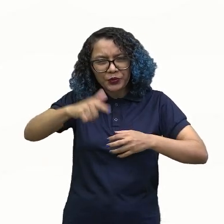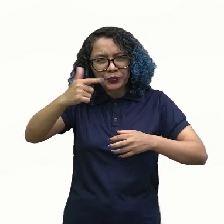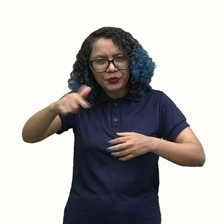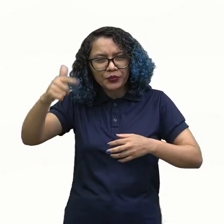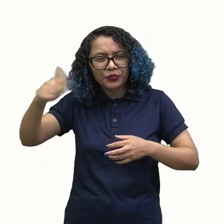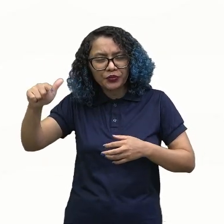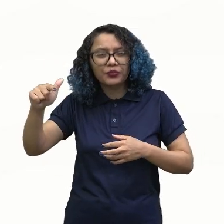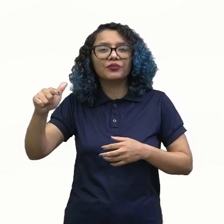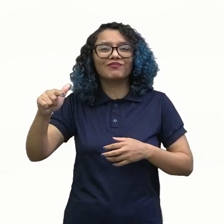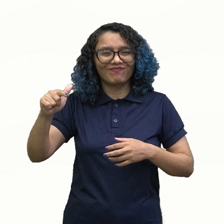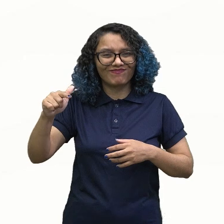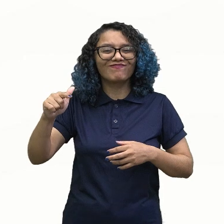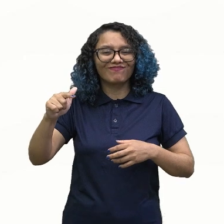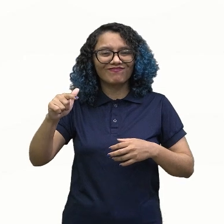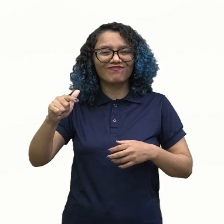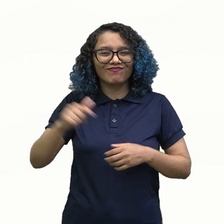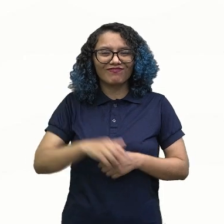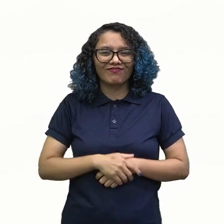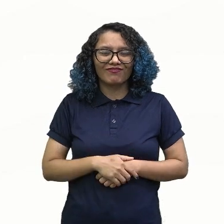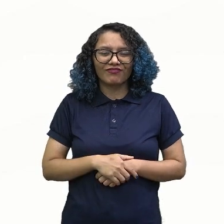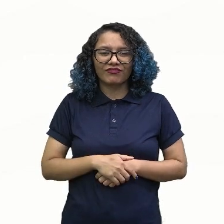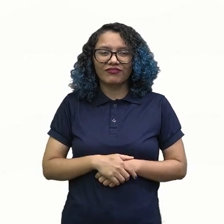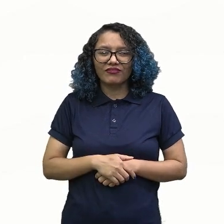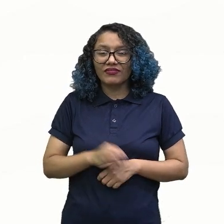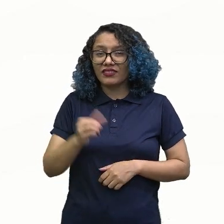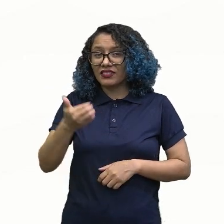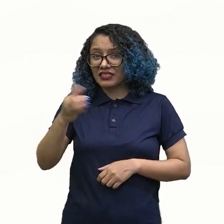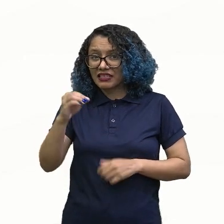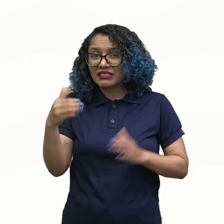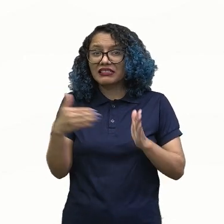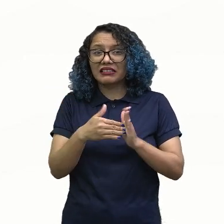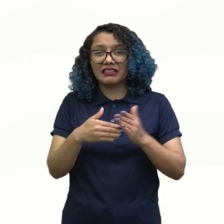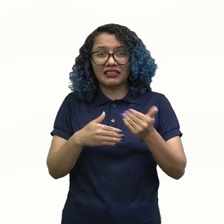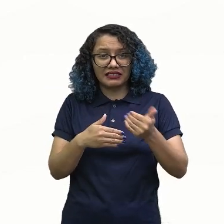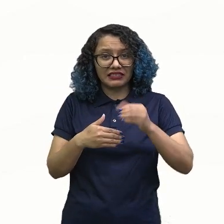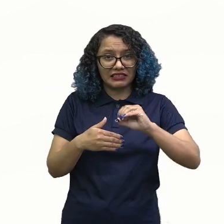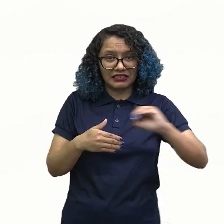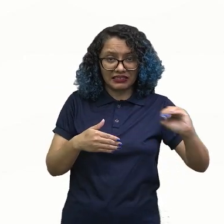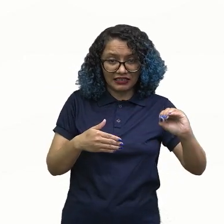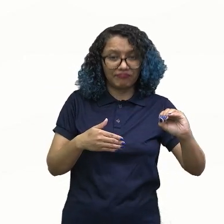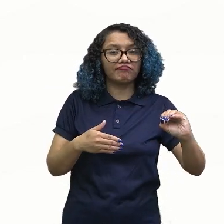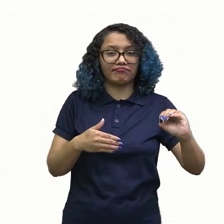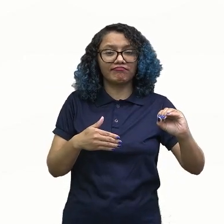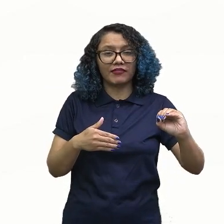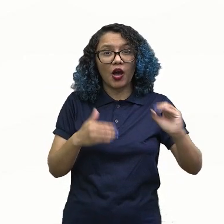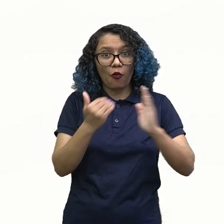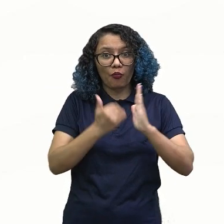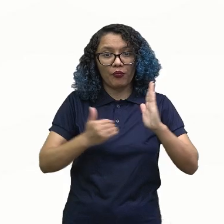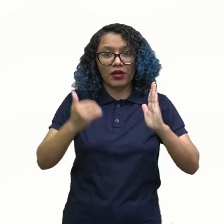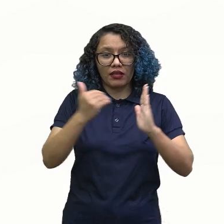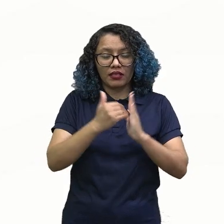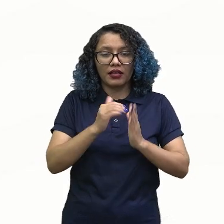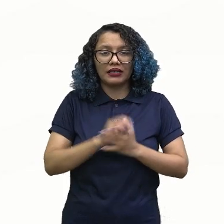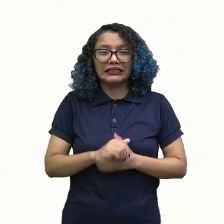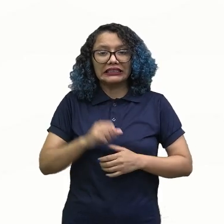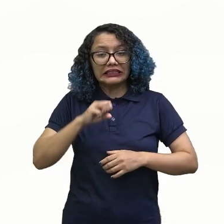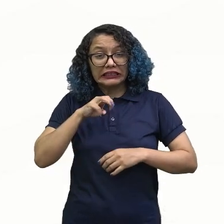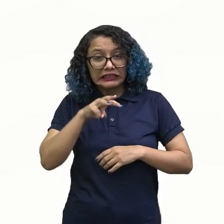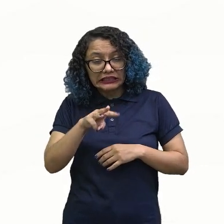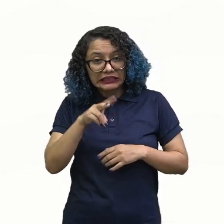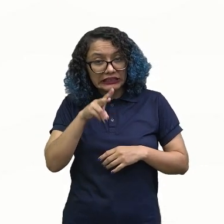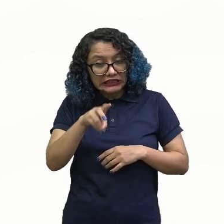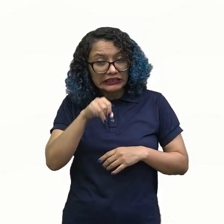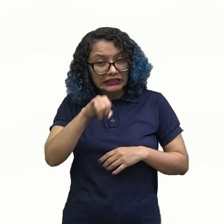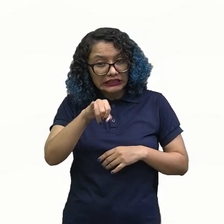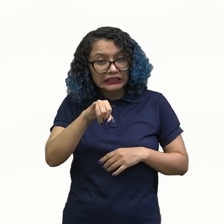esqueçam, 10 miliampere até 100 miliampere você tem aí esse aumento. E quanto mais eu tiver,